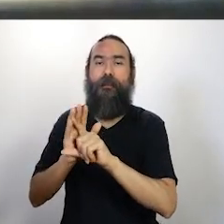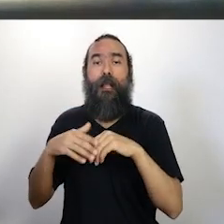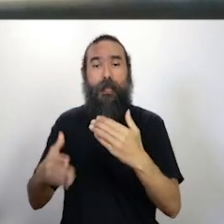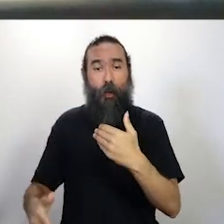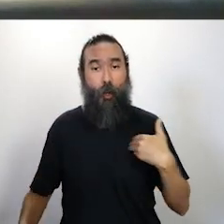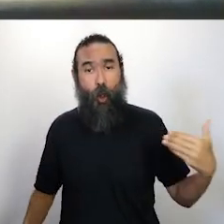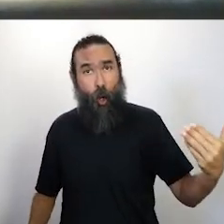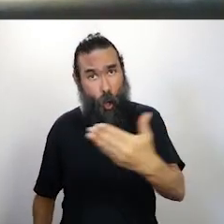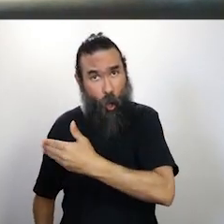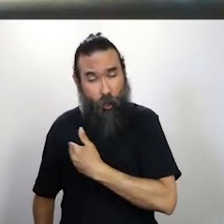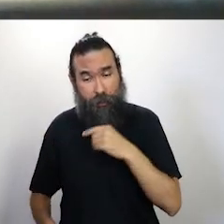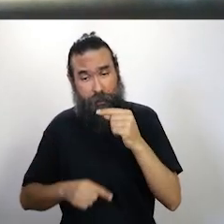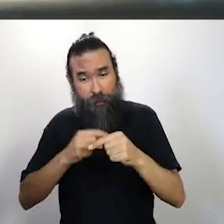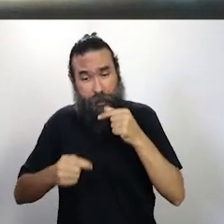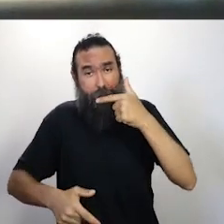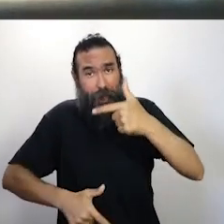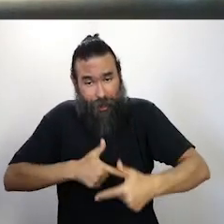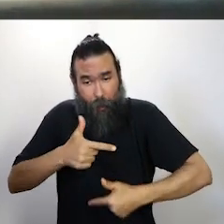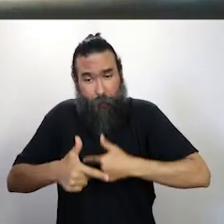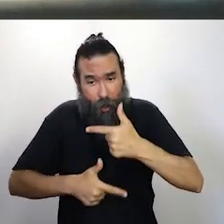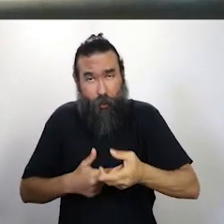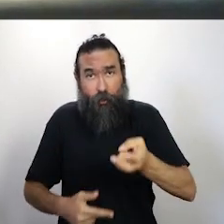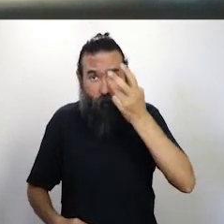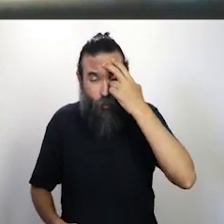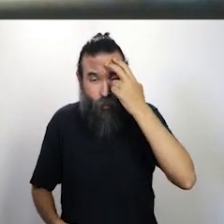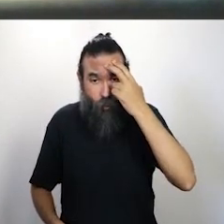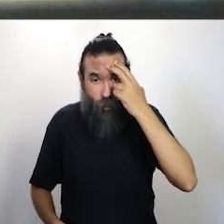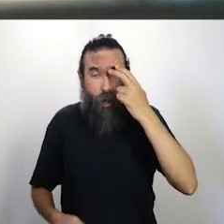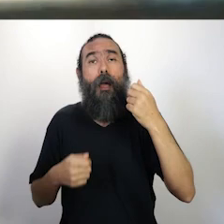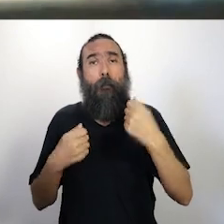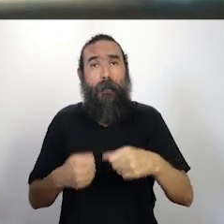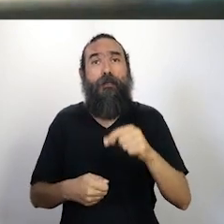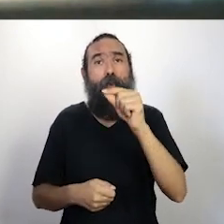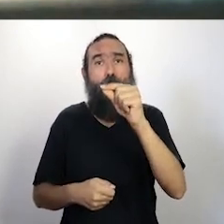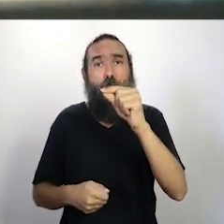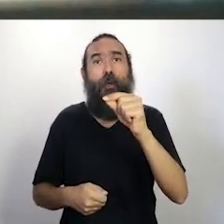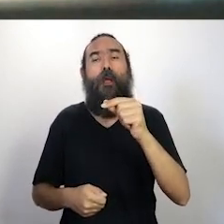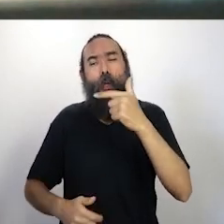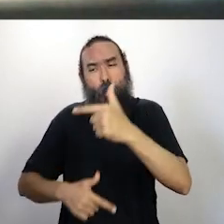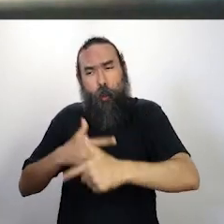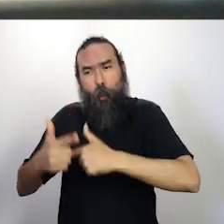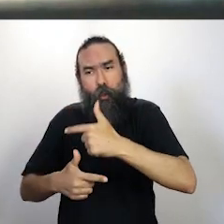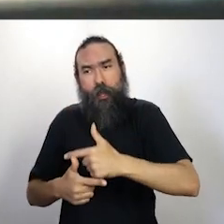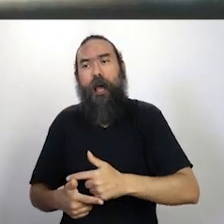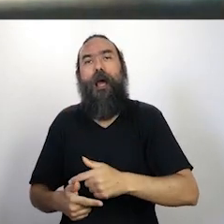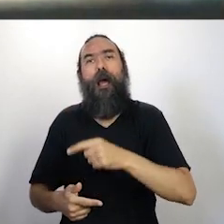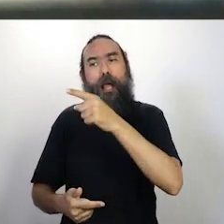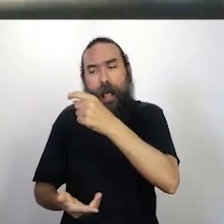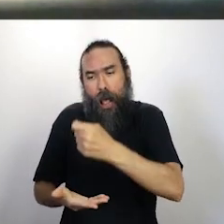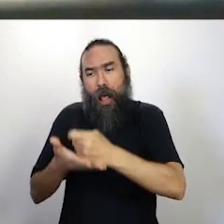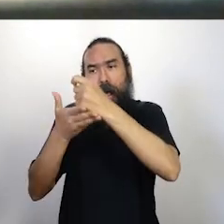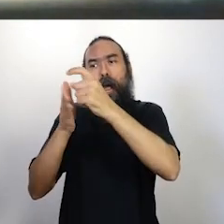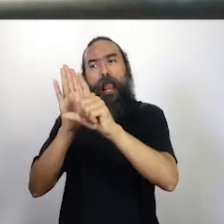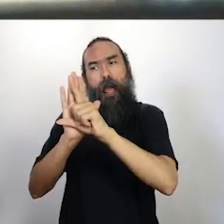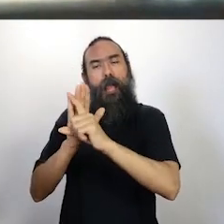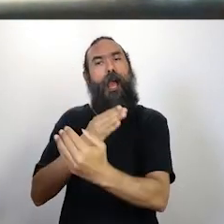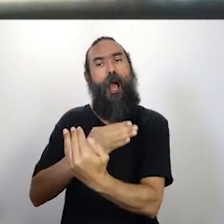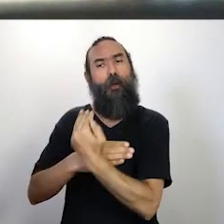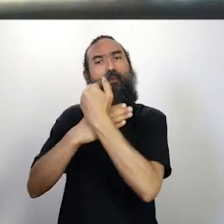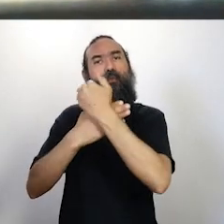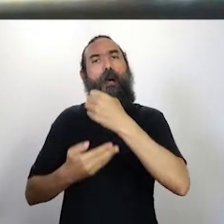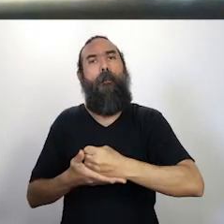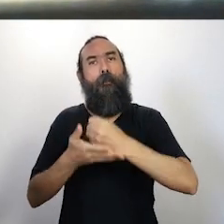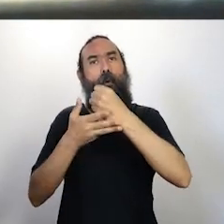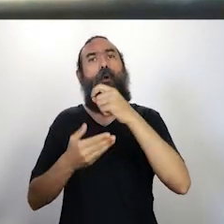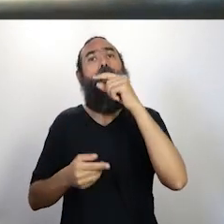trabalhadores da cultura devemos defender a formalidade nesse sentido e ajudar os nossos colegas os nossos companheiros de luta a se